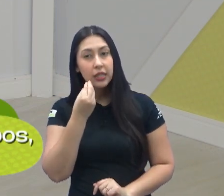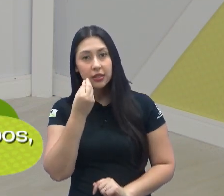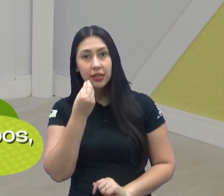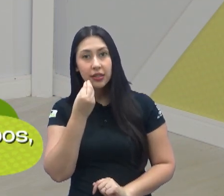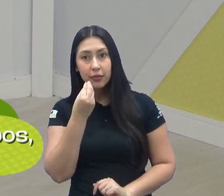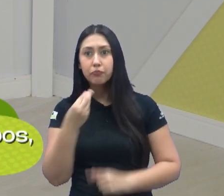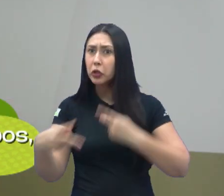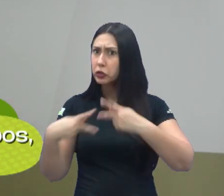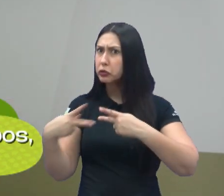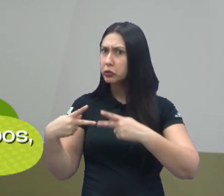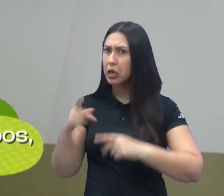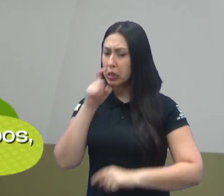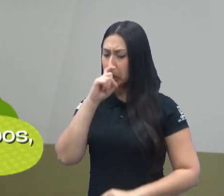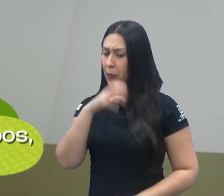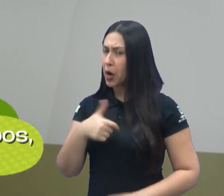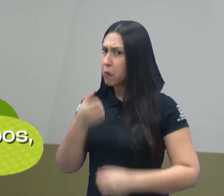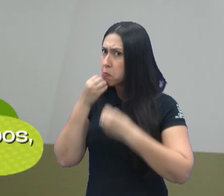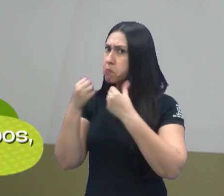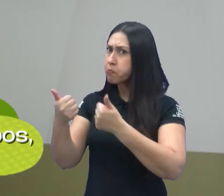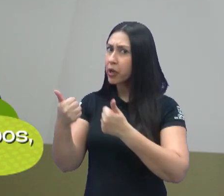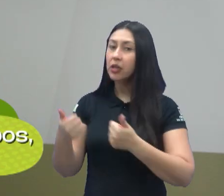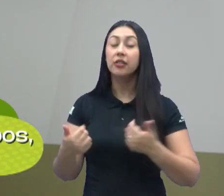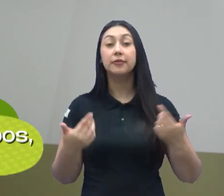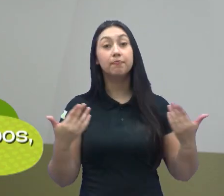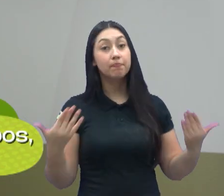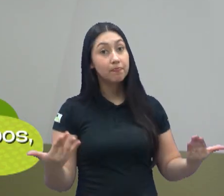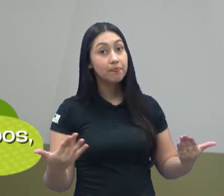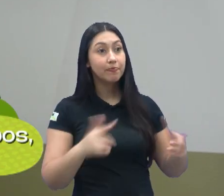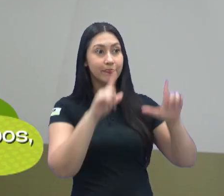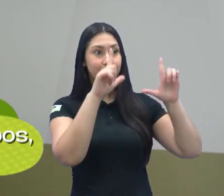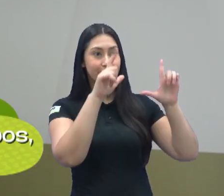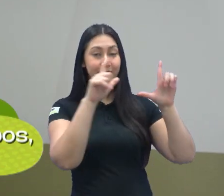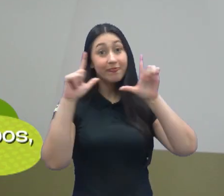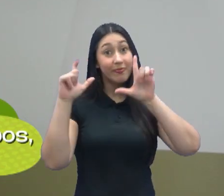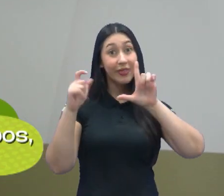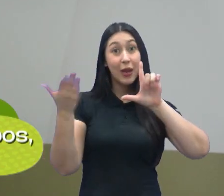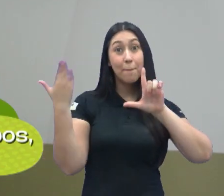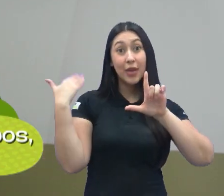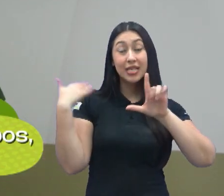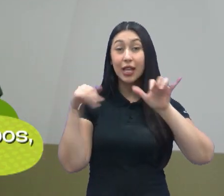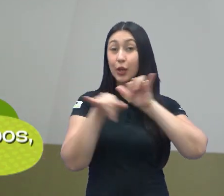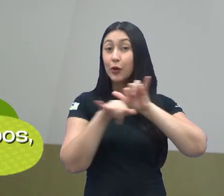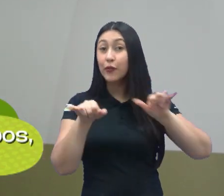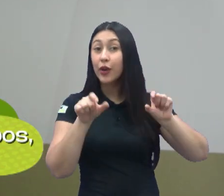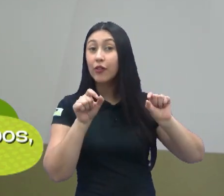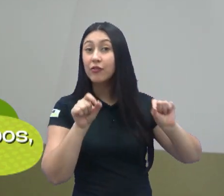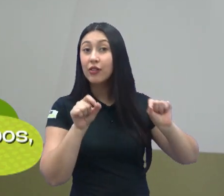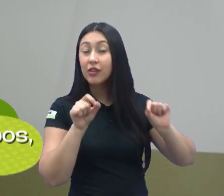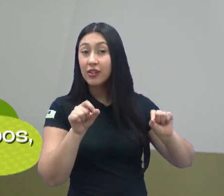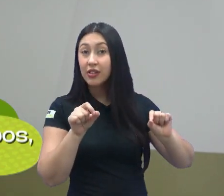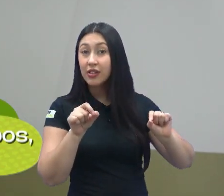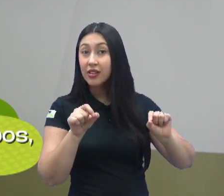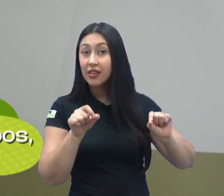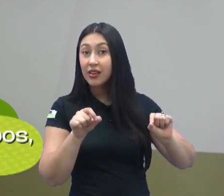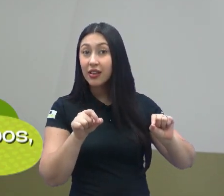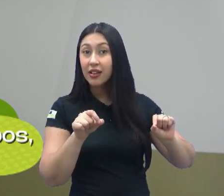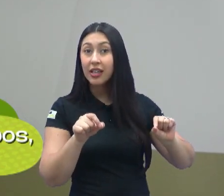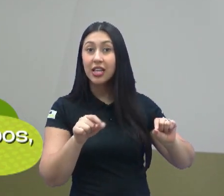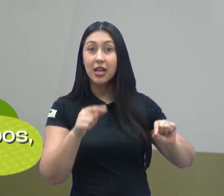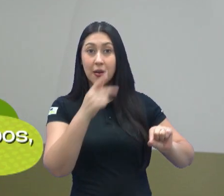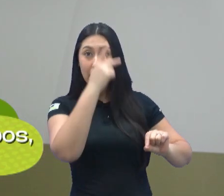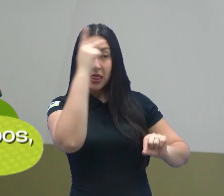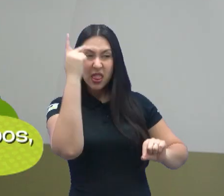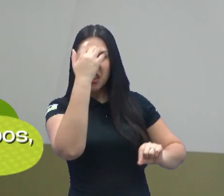José está bem servido. Bom, Vieira, sobre as fotos, né? Antigamente falavam que o zagueiro é que tinha cara de bravo